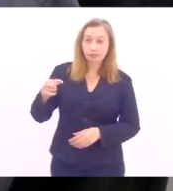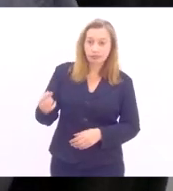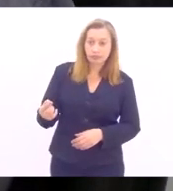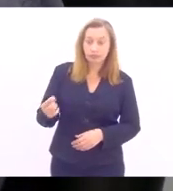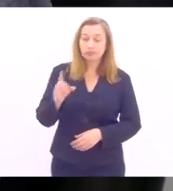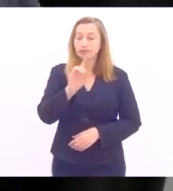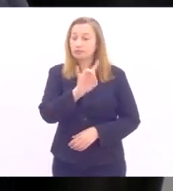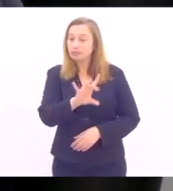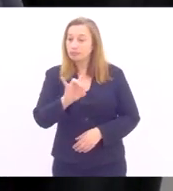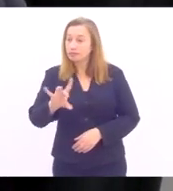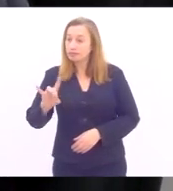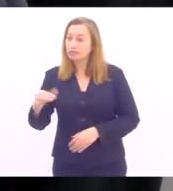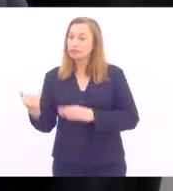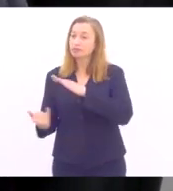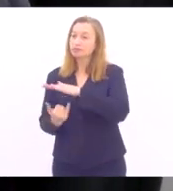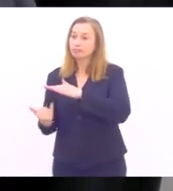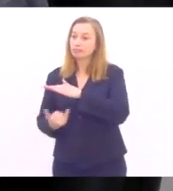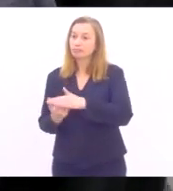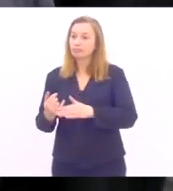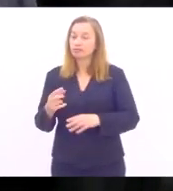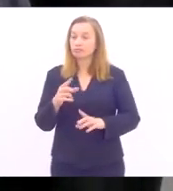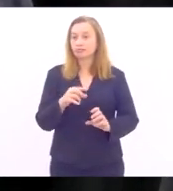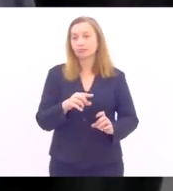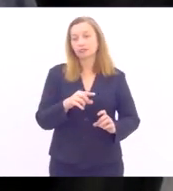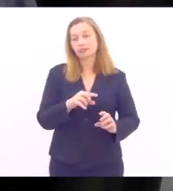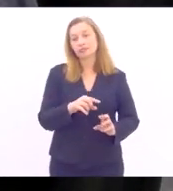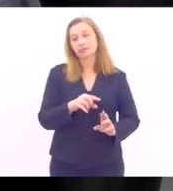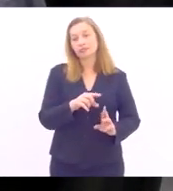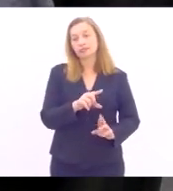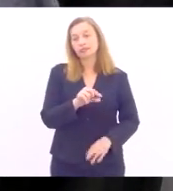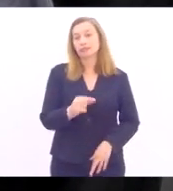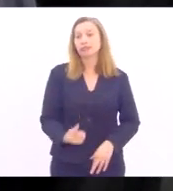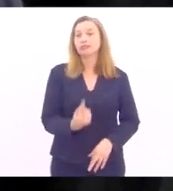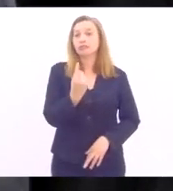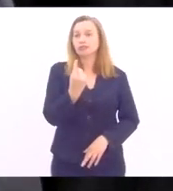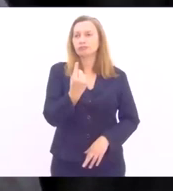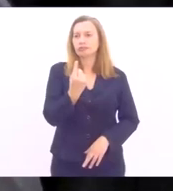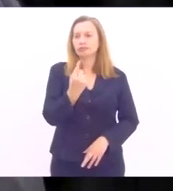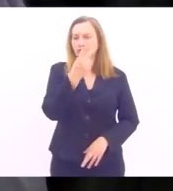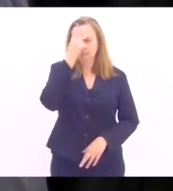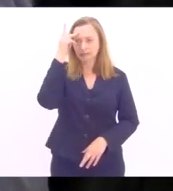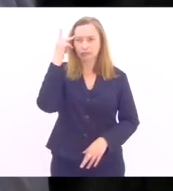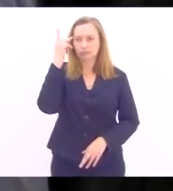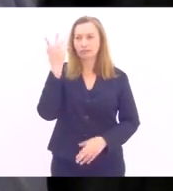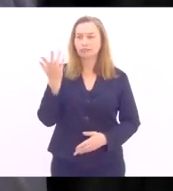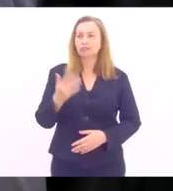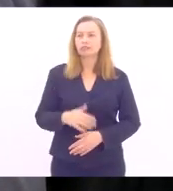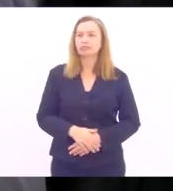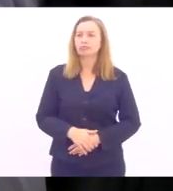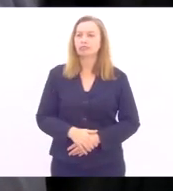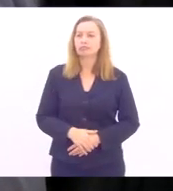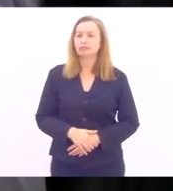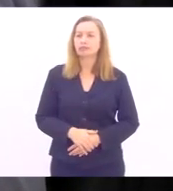Cada entidade é representada por uma pessoa. A entidade escolhe quem que é, se é o mais antigo, se é o menos...